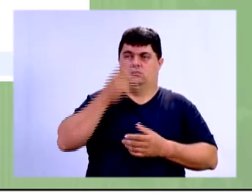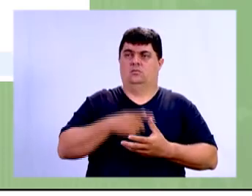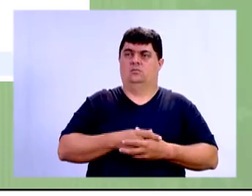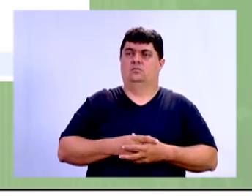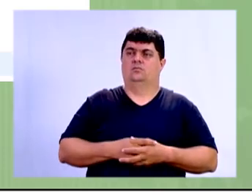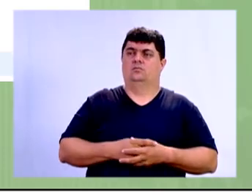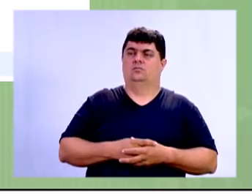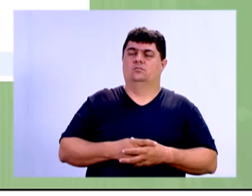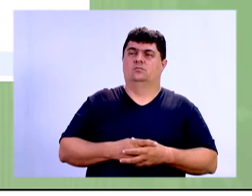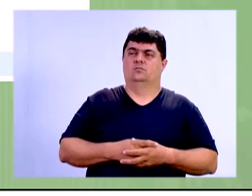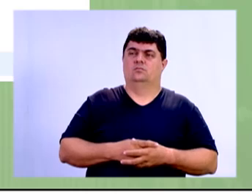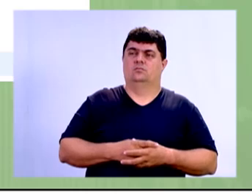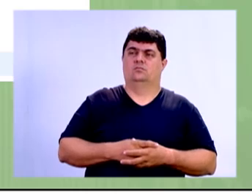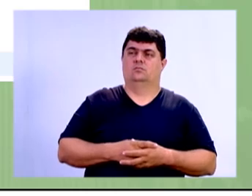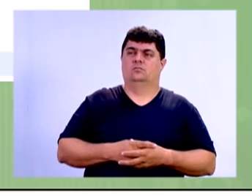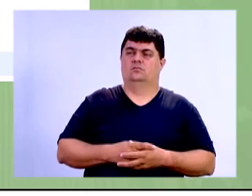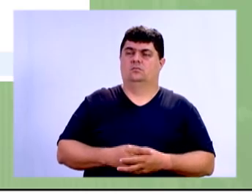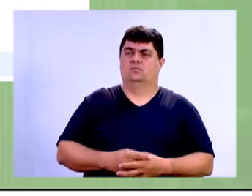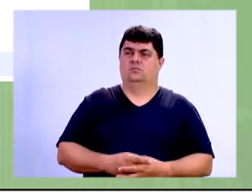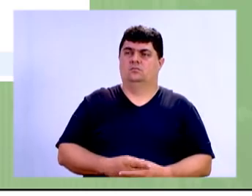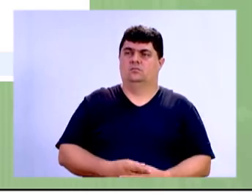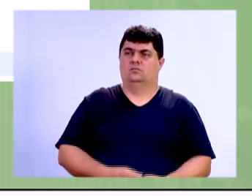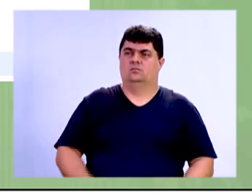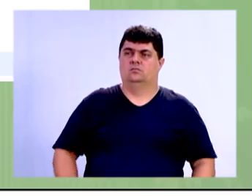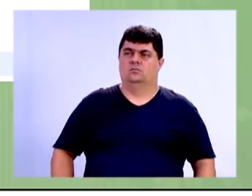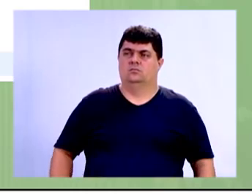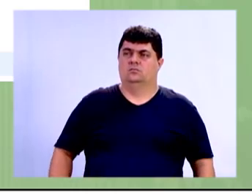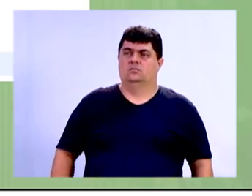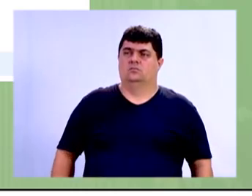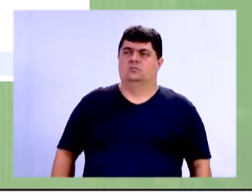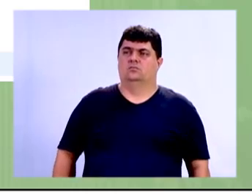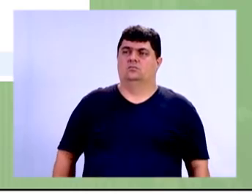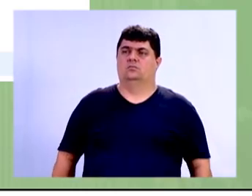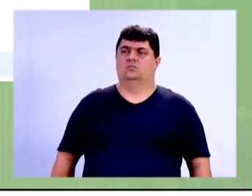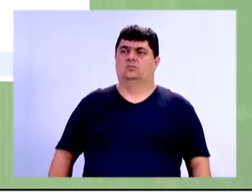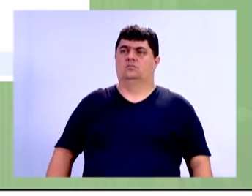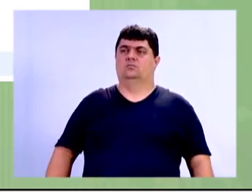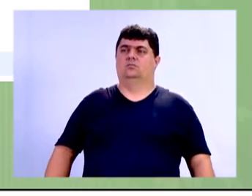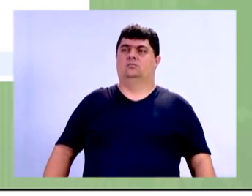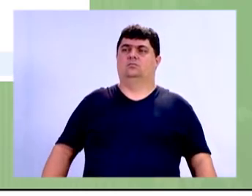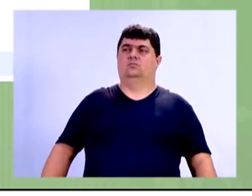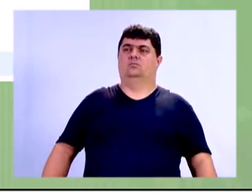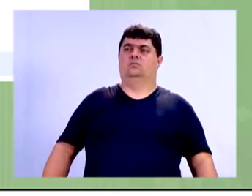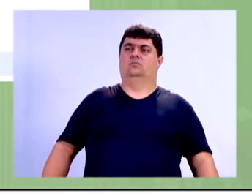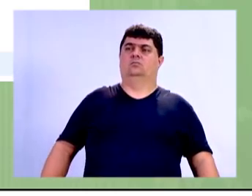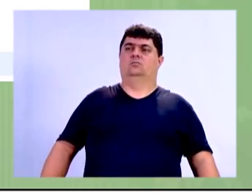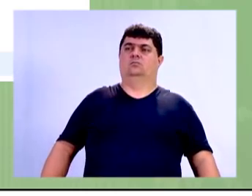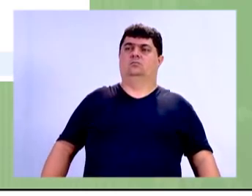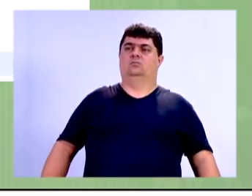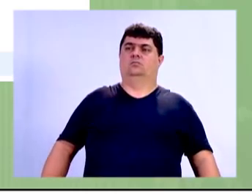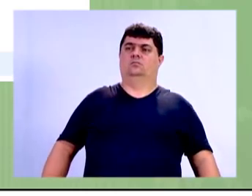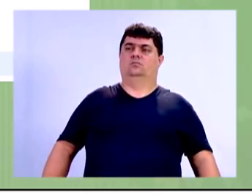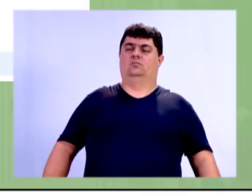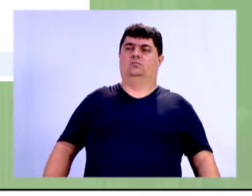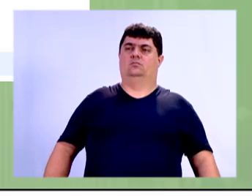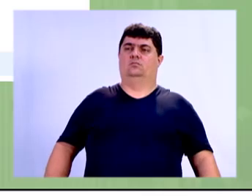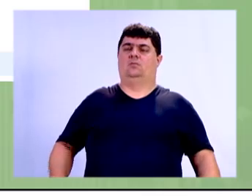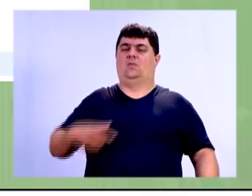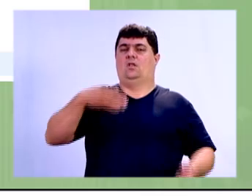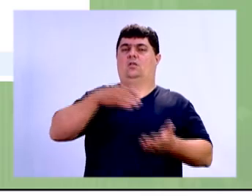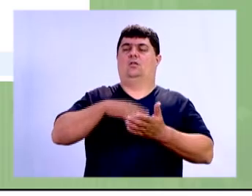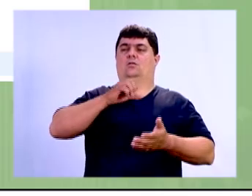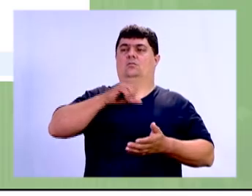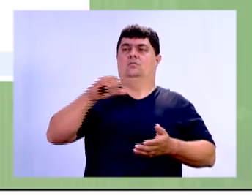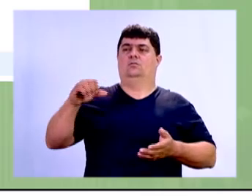aqui está minha memória, né? 0, 1, 2, 3, 4 até